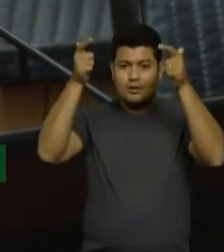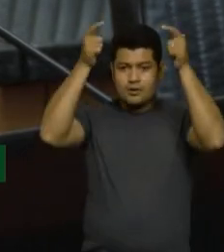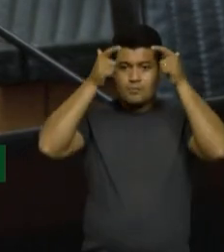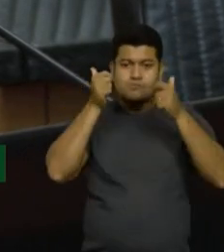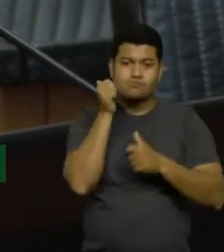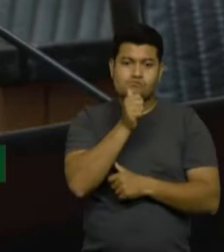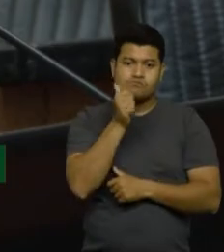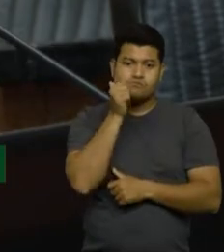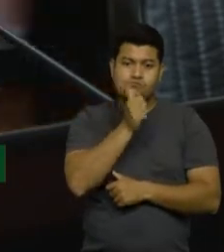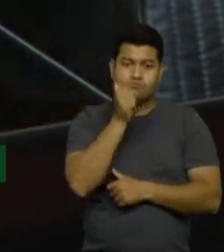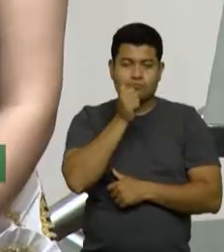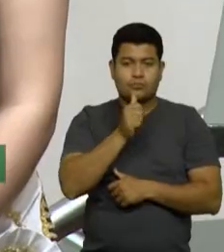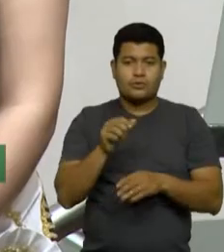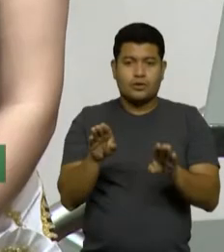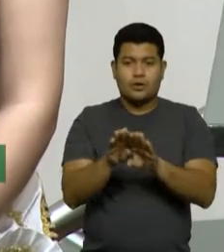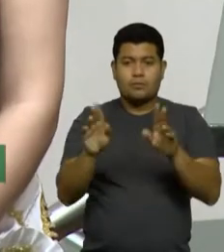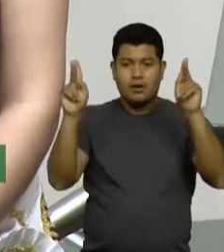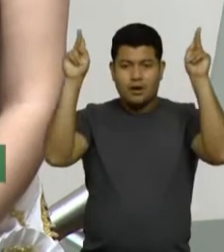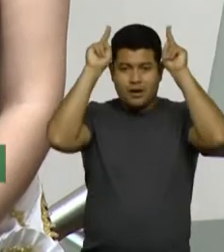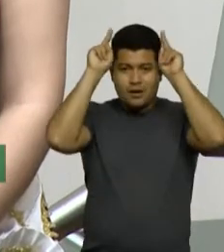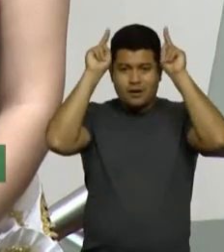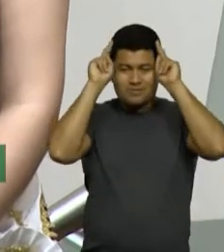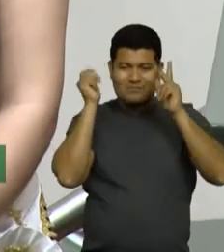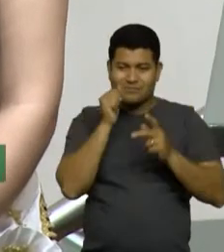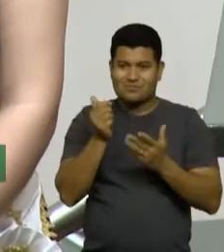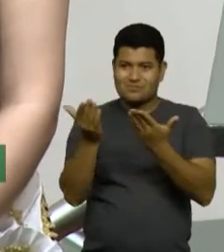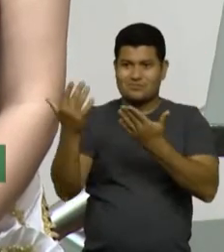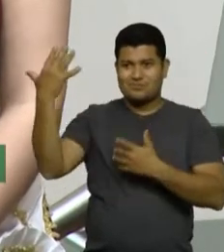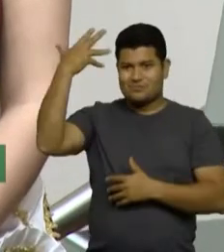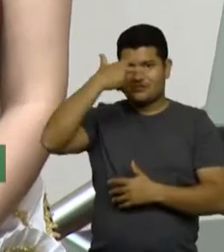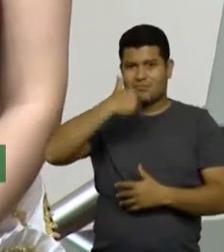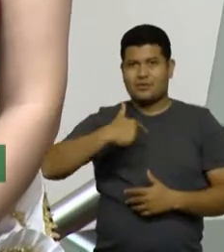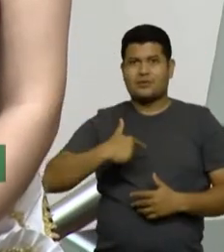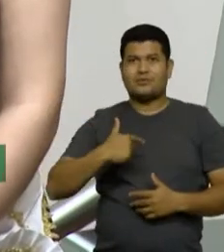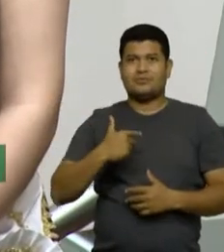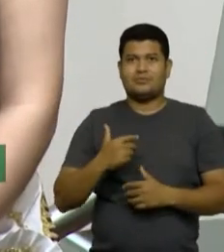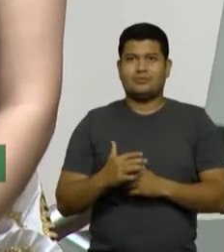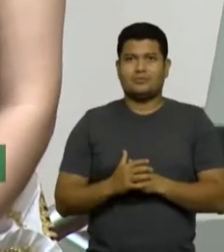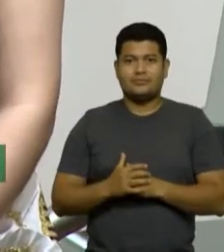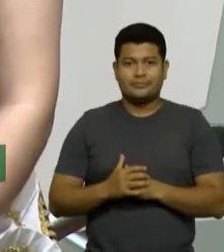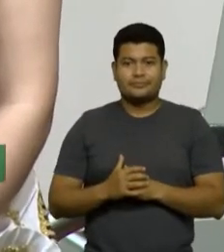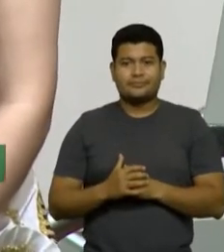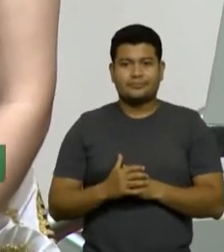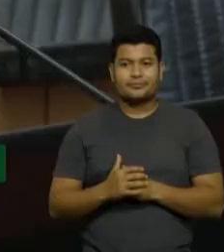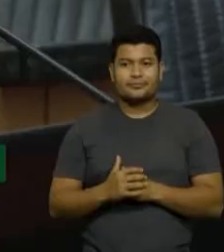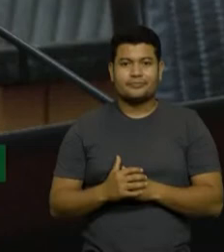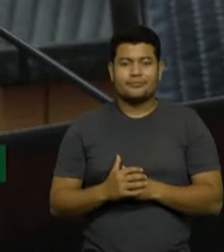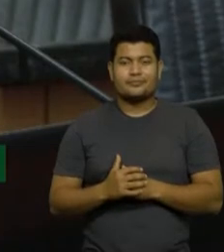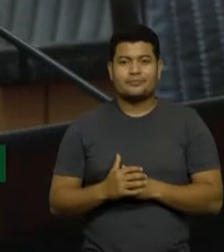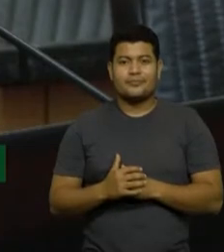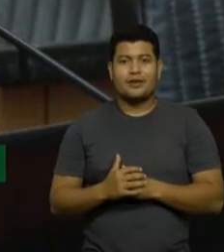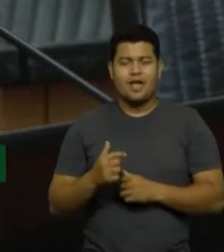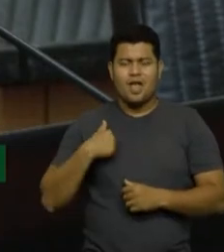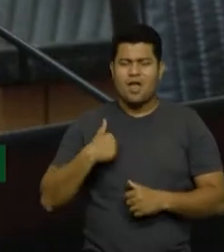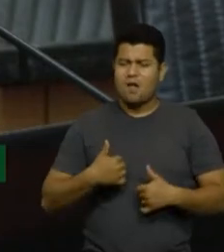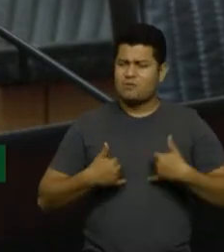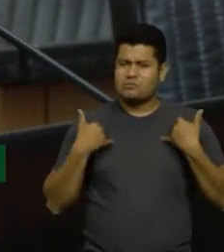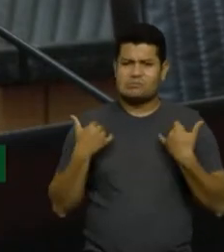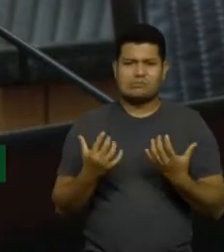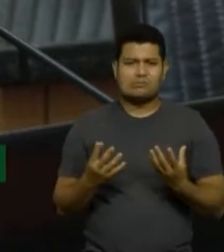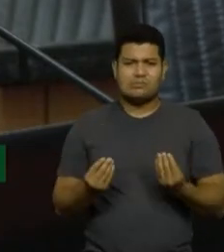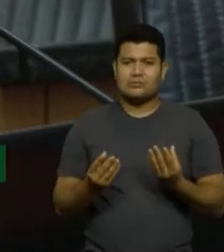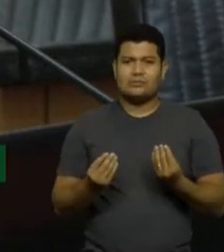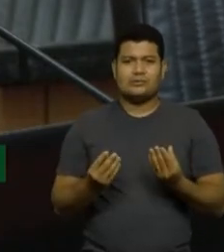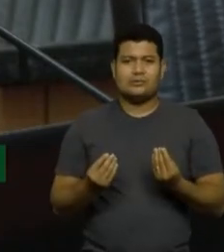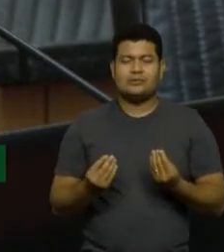que estão aqui representando a beleza feminina de Bedão Batista. Me orgulho muito em falar, deputado Ger, de